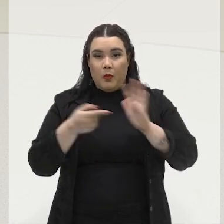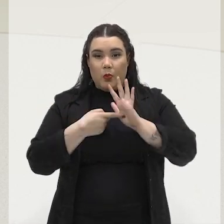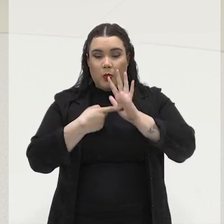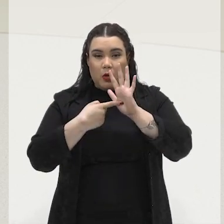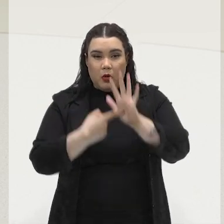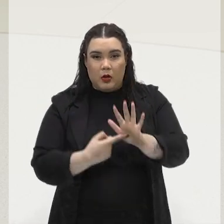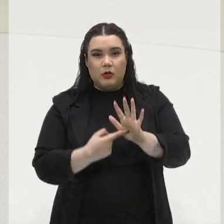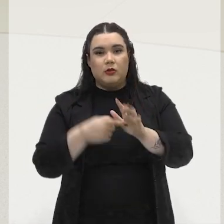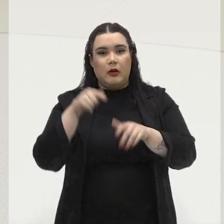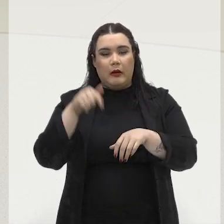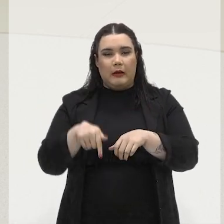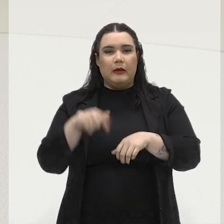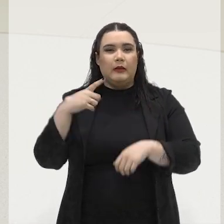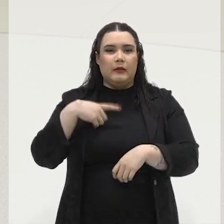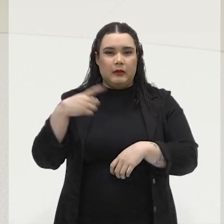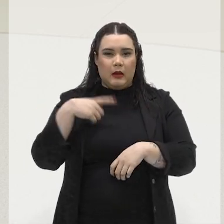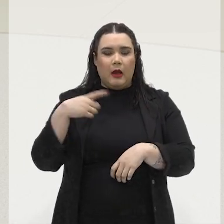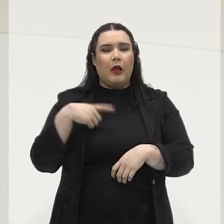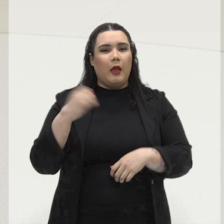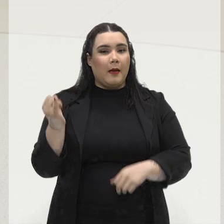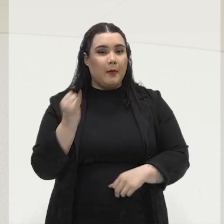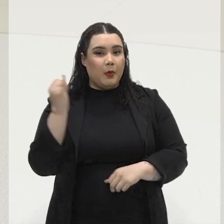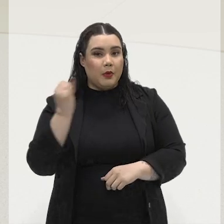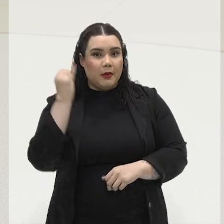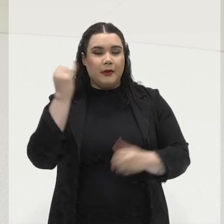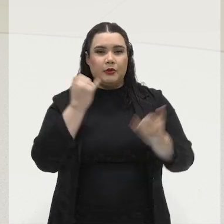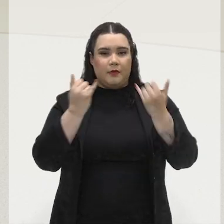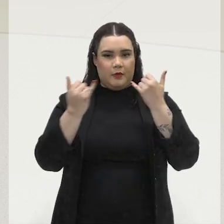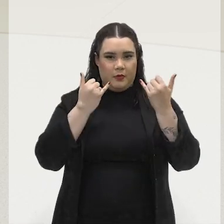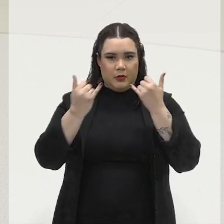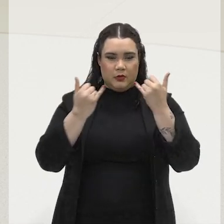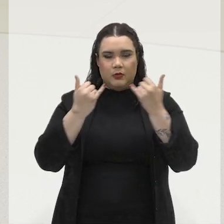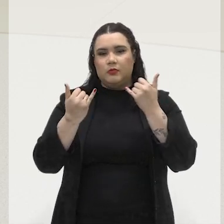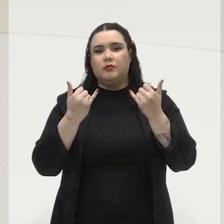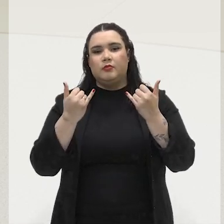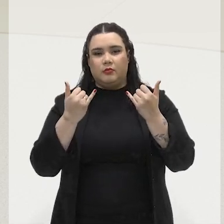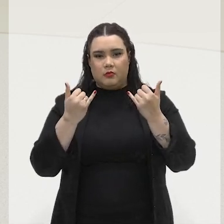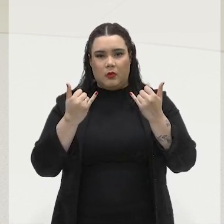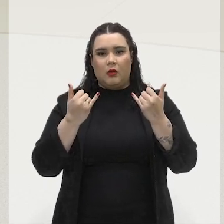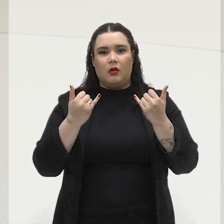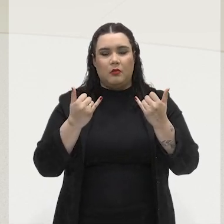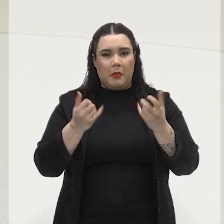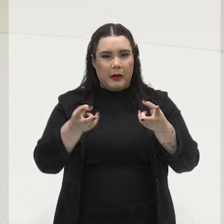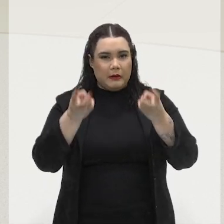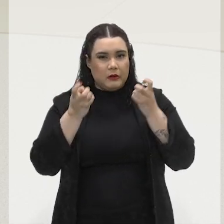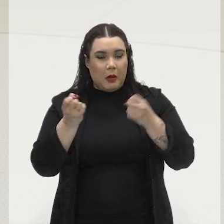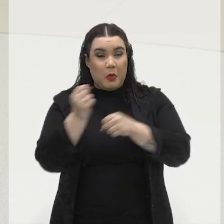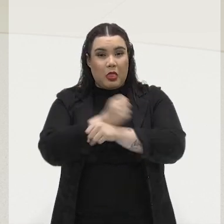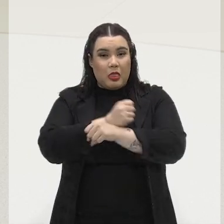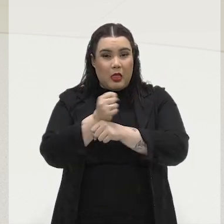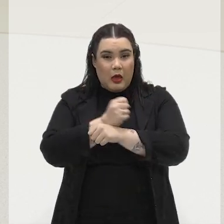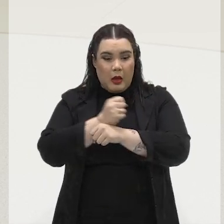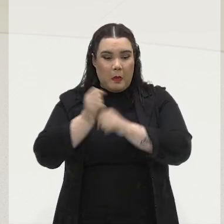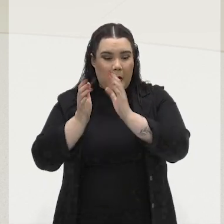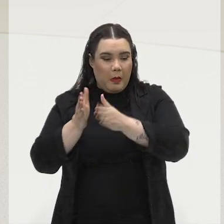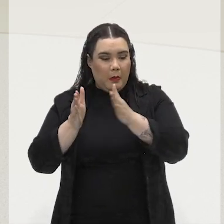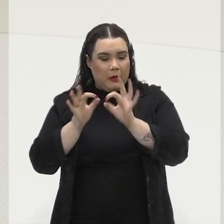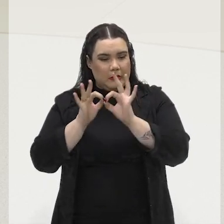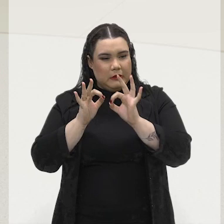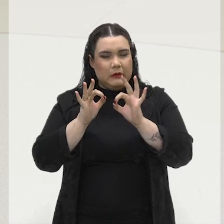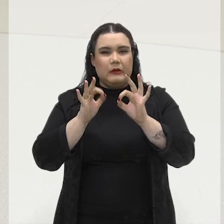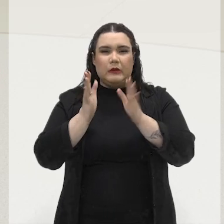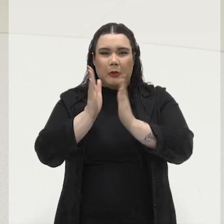essa teoria da evolução do universo. O tão distante ou quanto tempo faz que o